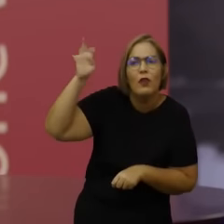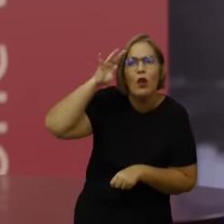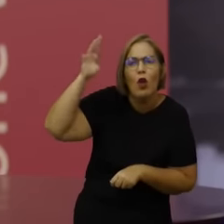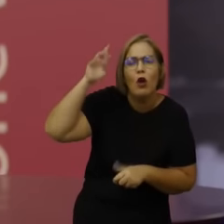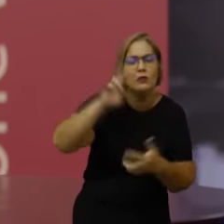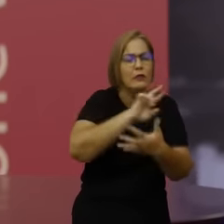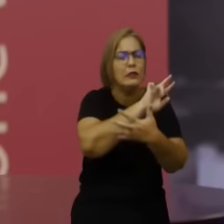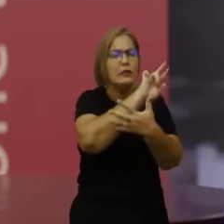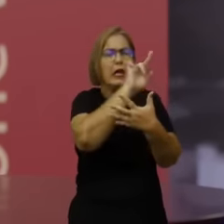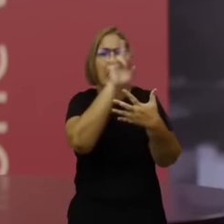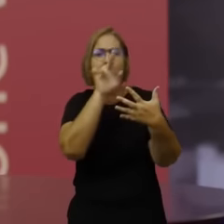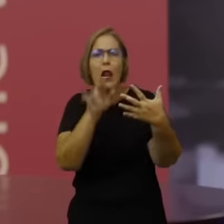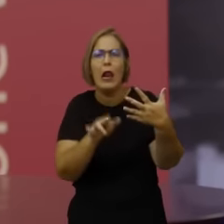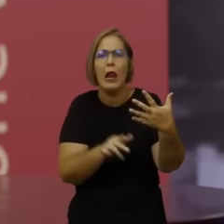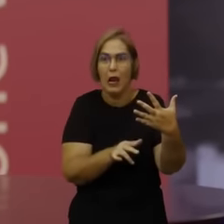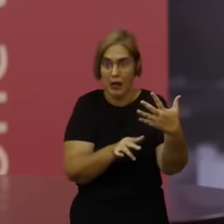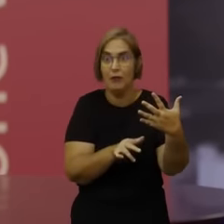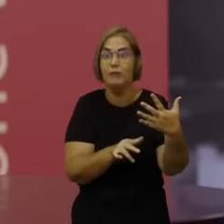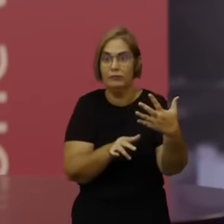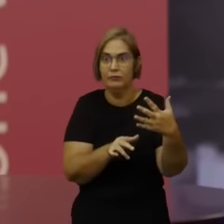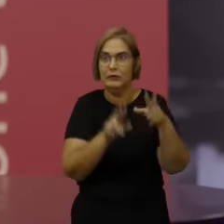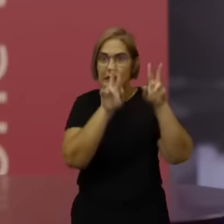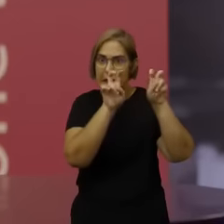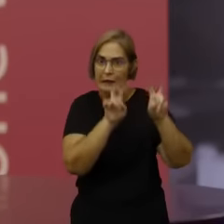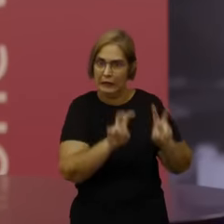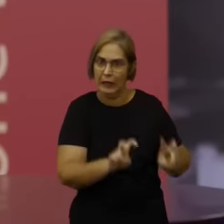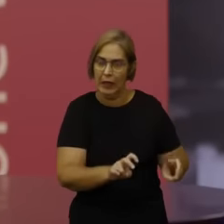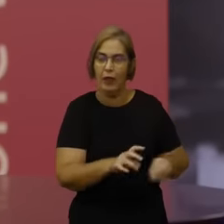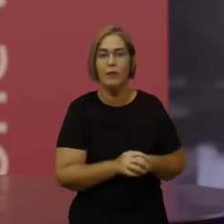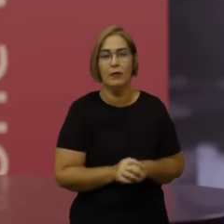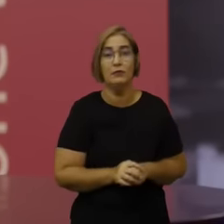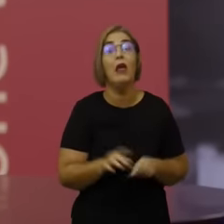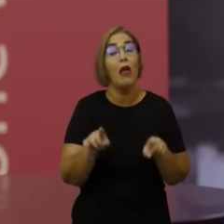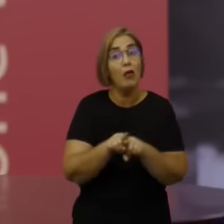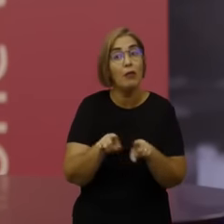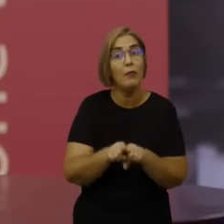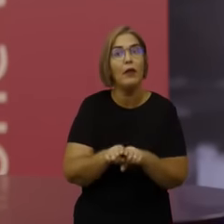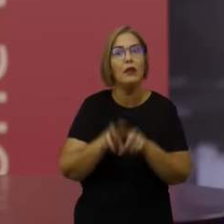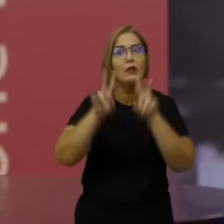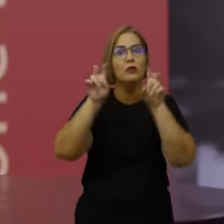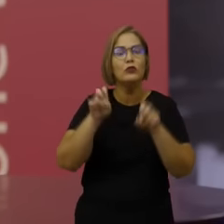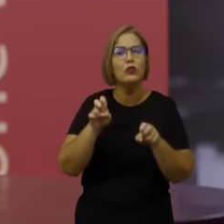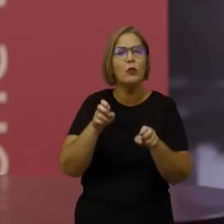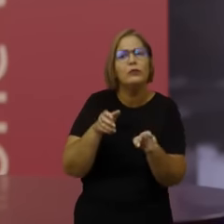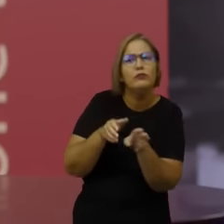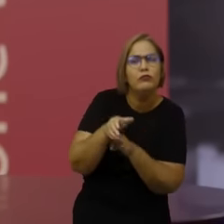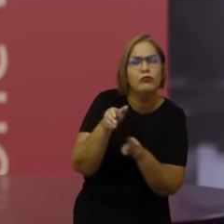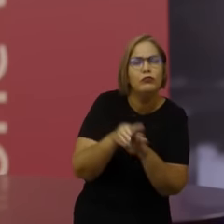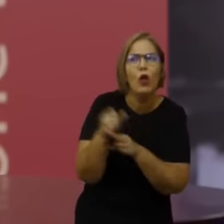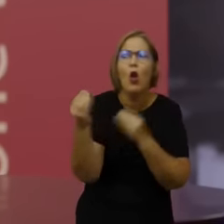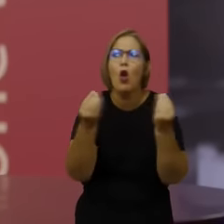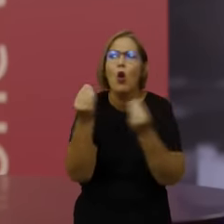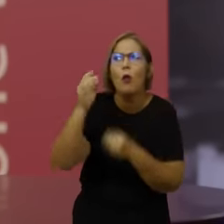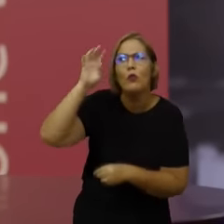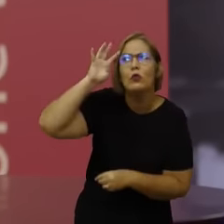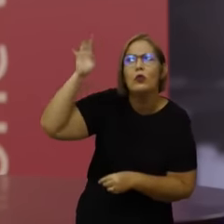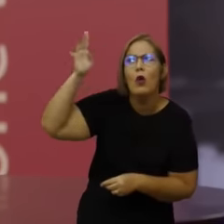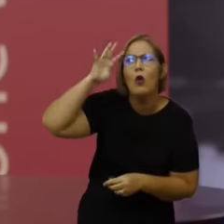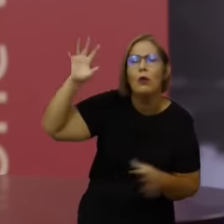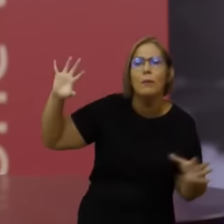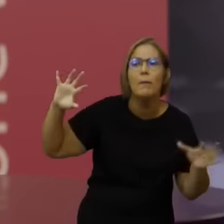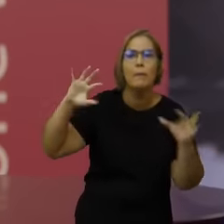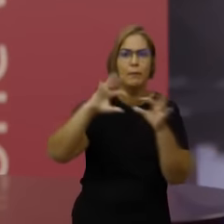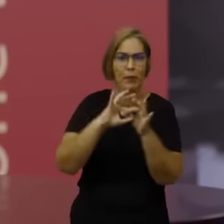naturezas e com eh as mais diversas orientações teóricas, com eh também